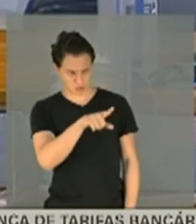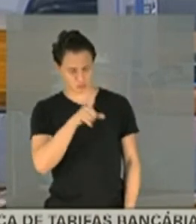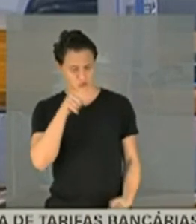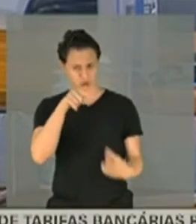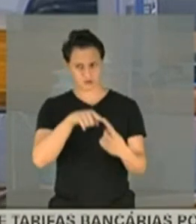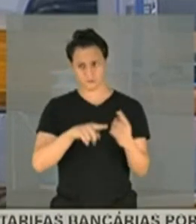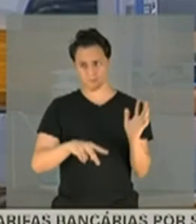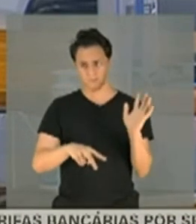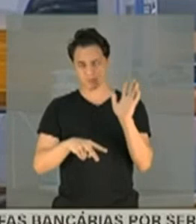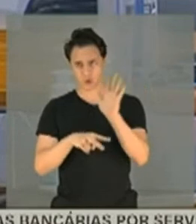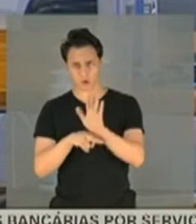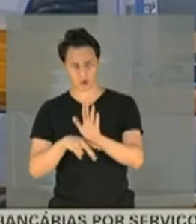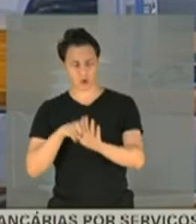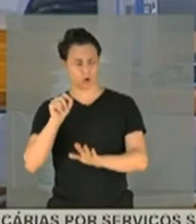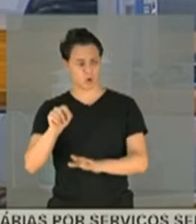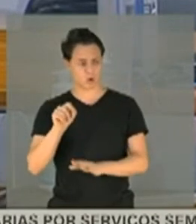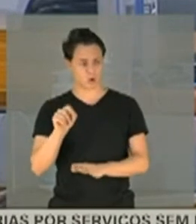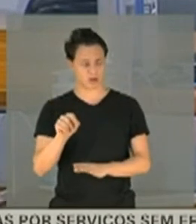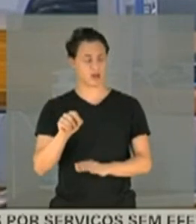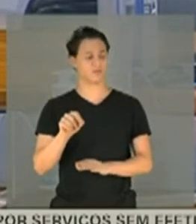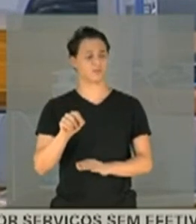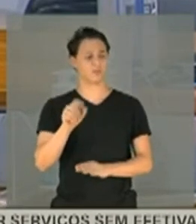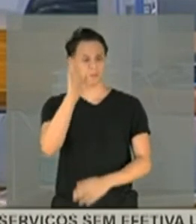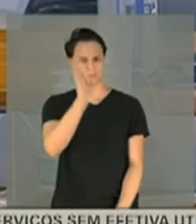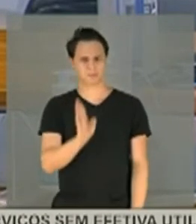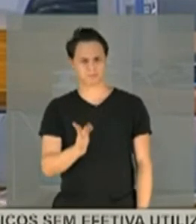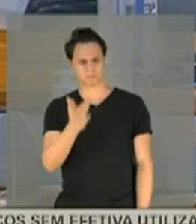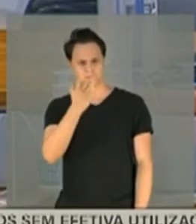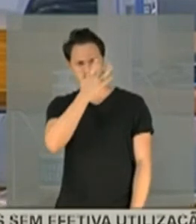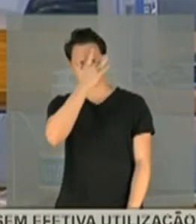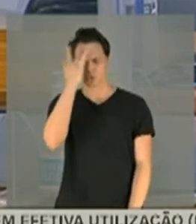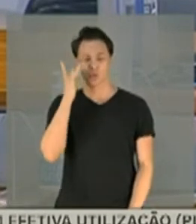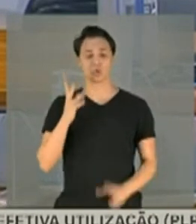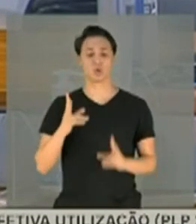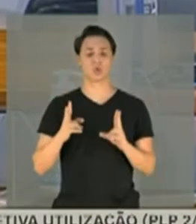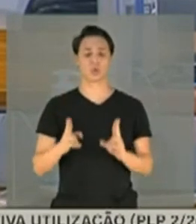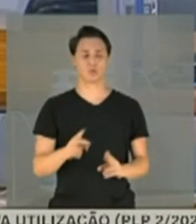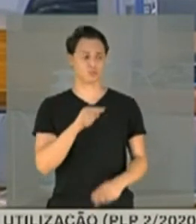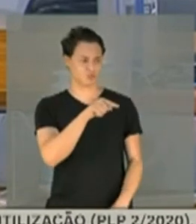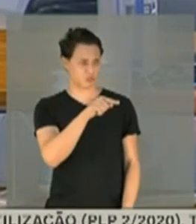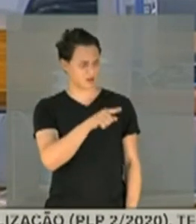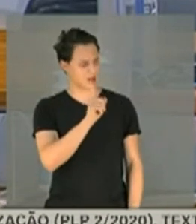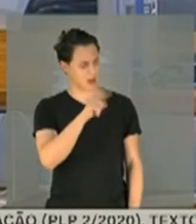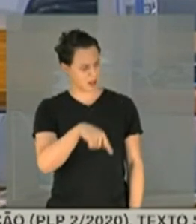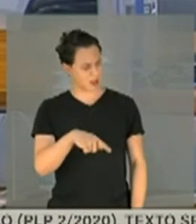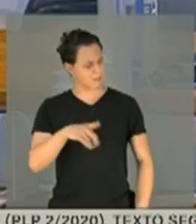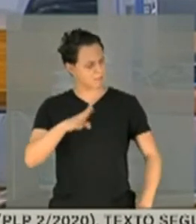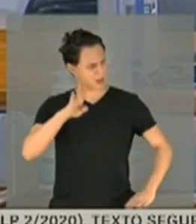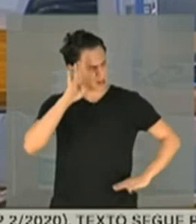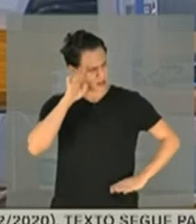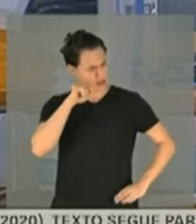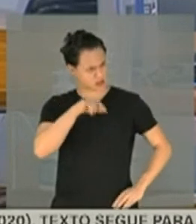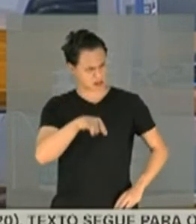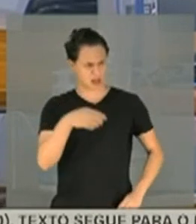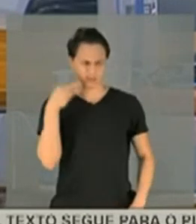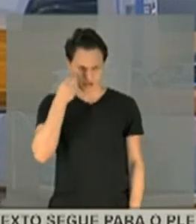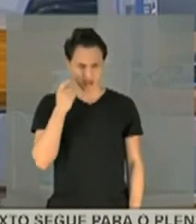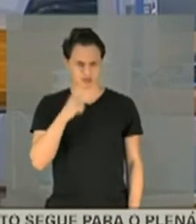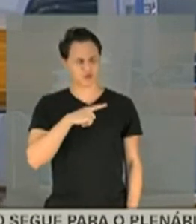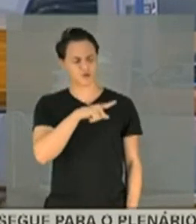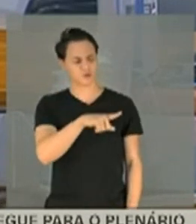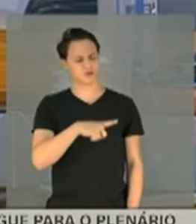o Brasil de aventureiros, como militar da reserva e experiente, não encerrou